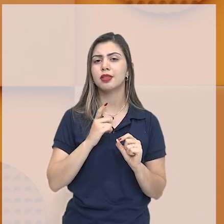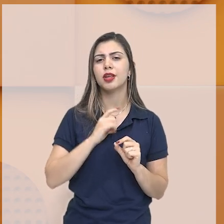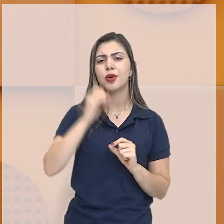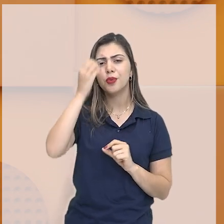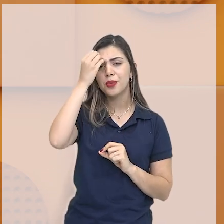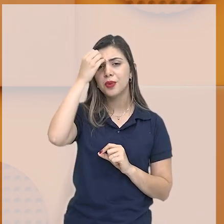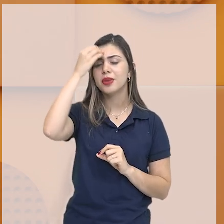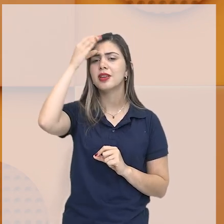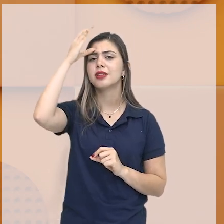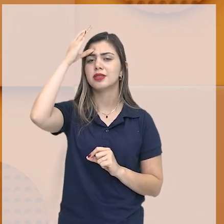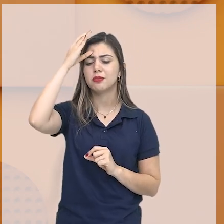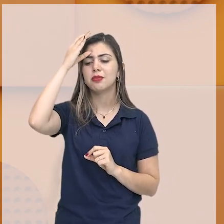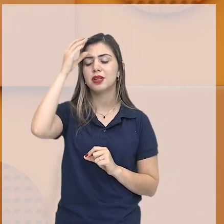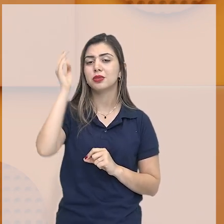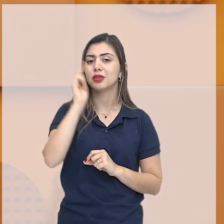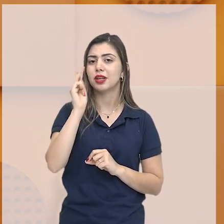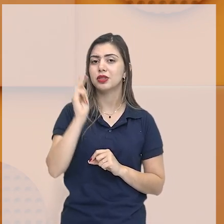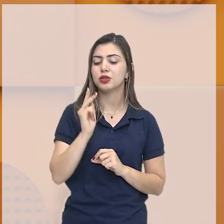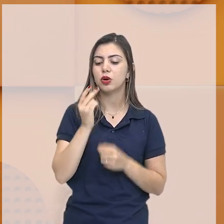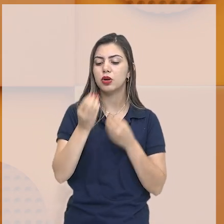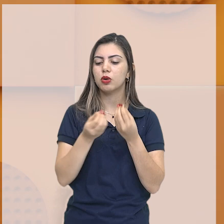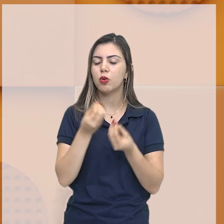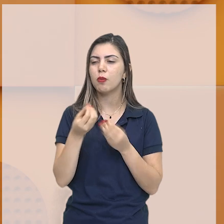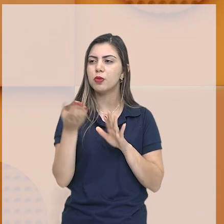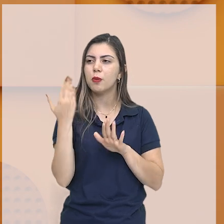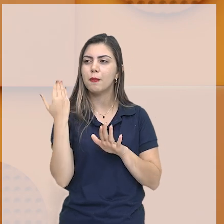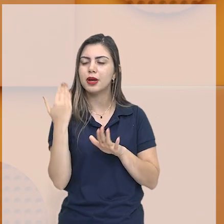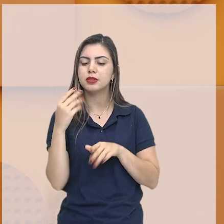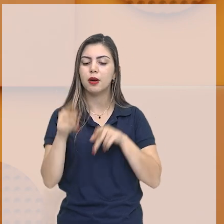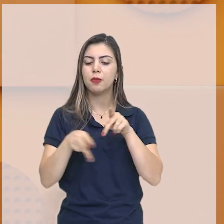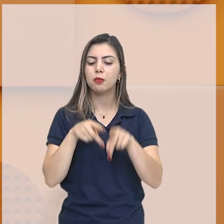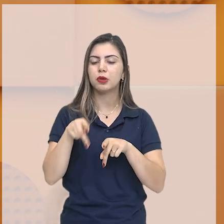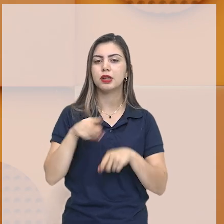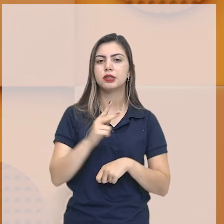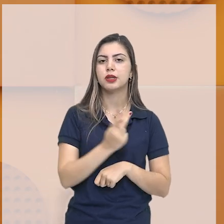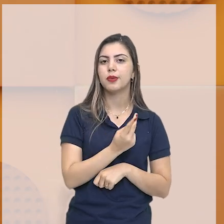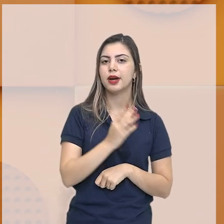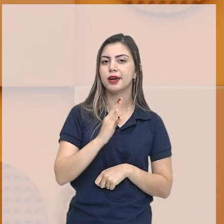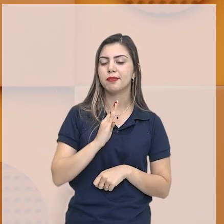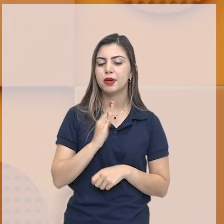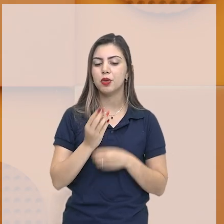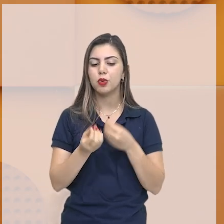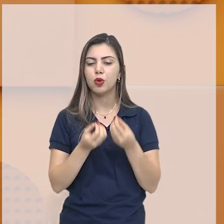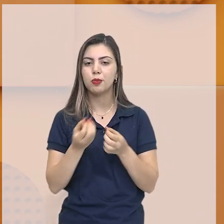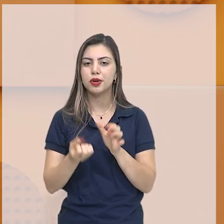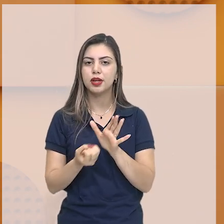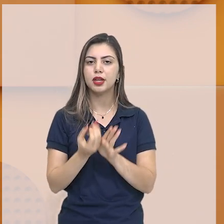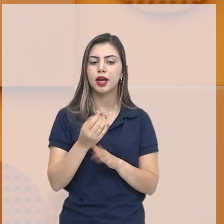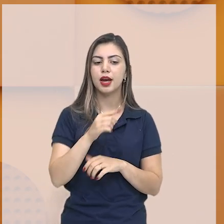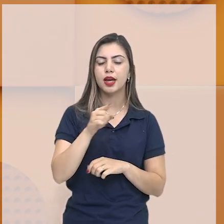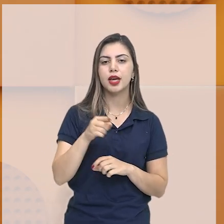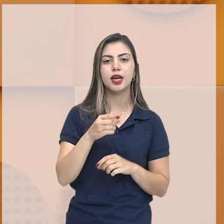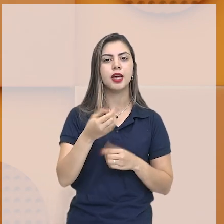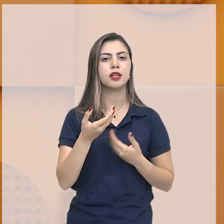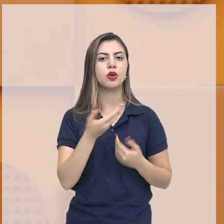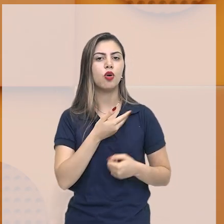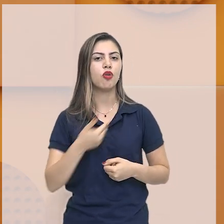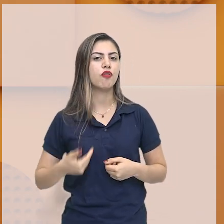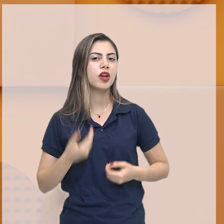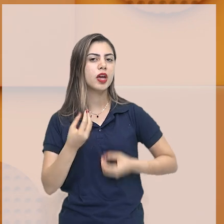o conhecimento para com o povo hebraico, para com a origem, seus modos de